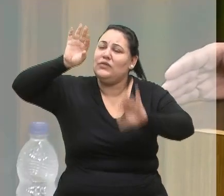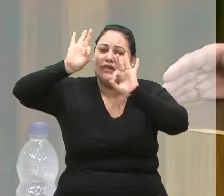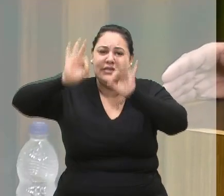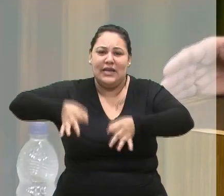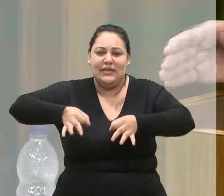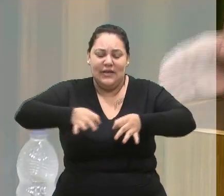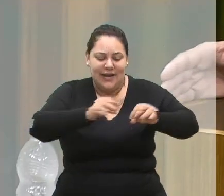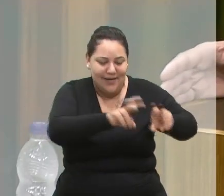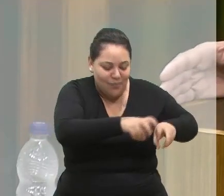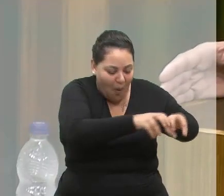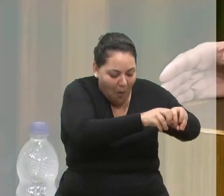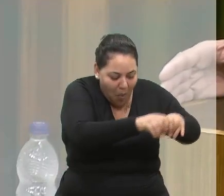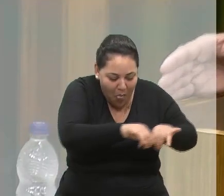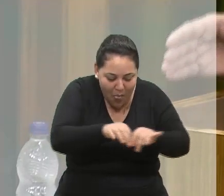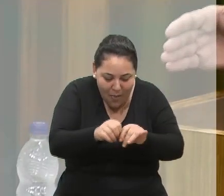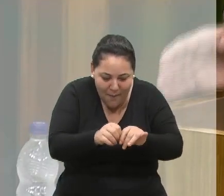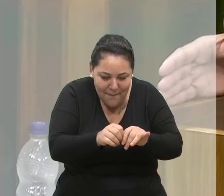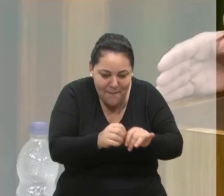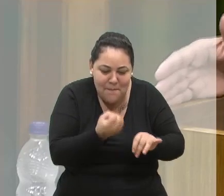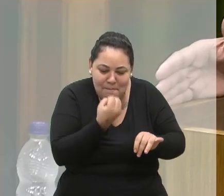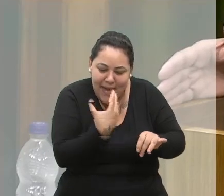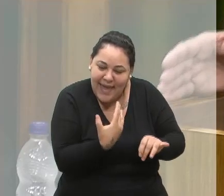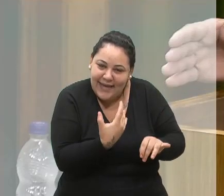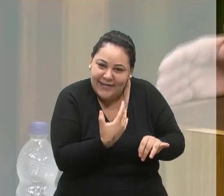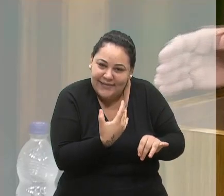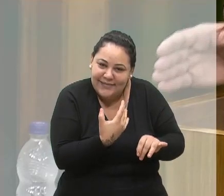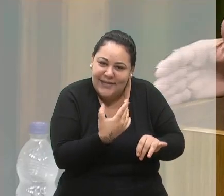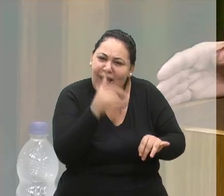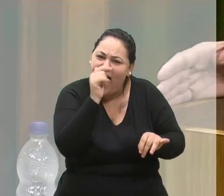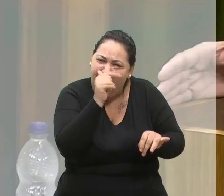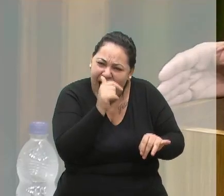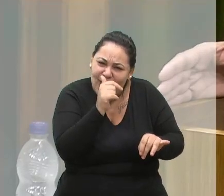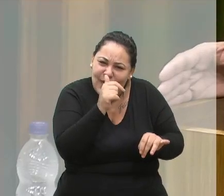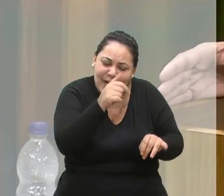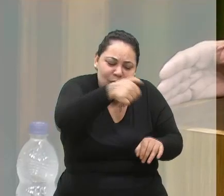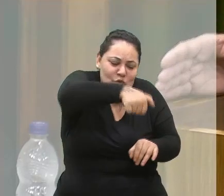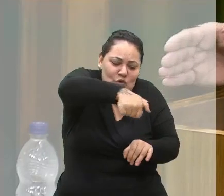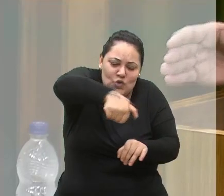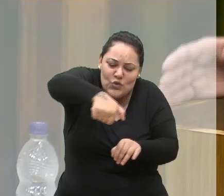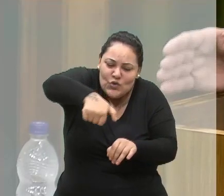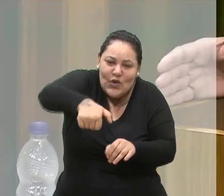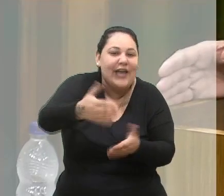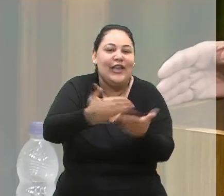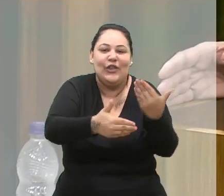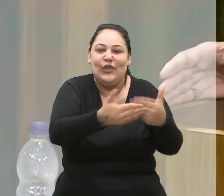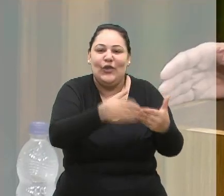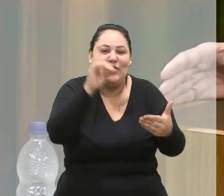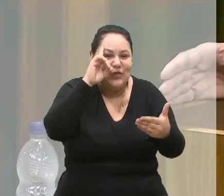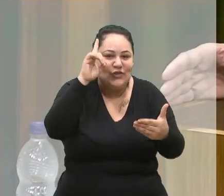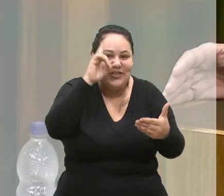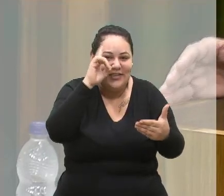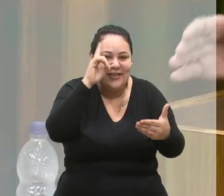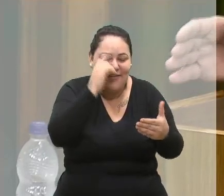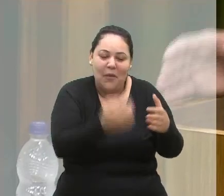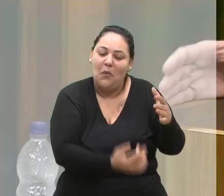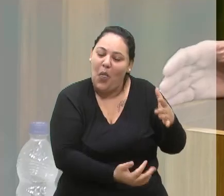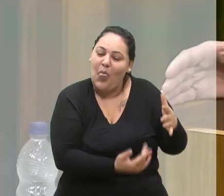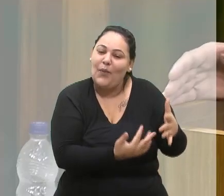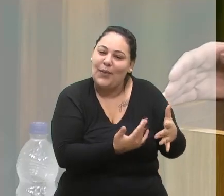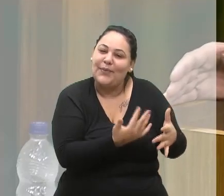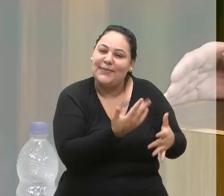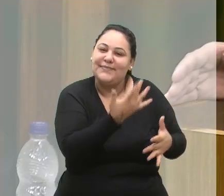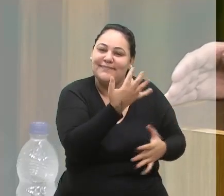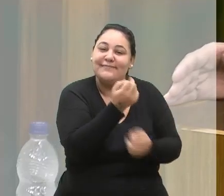do bem, regamos e a cada dia vamos colhendo um pouquinho. E como eu falei anteriormente,